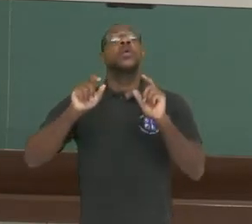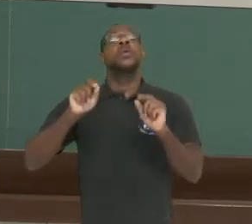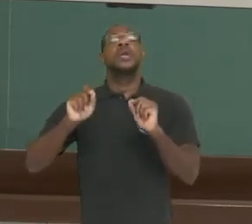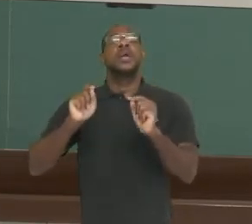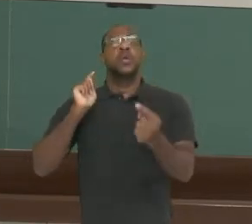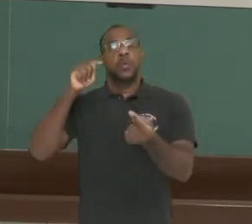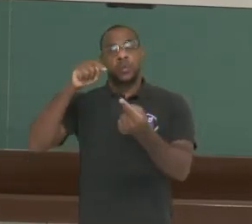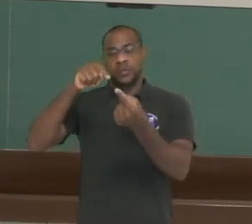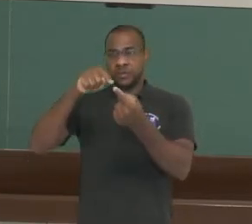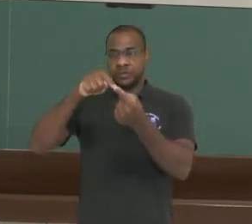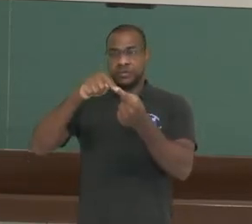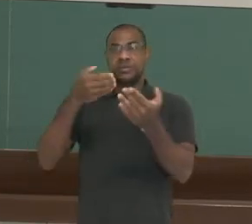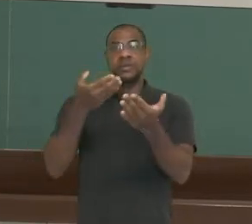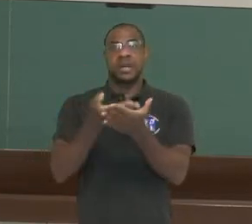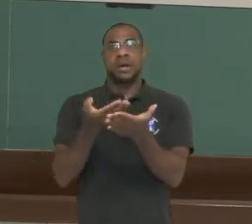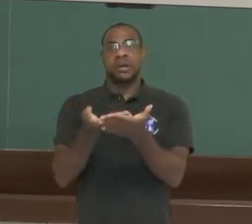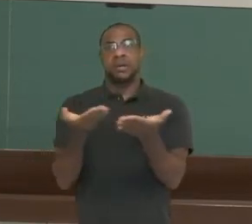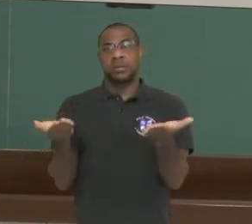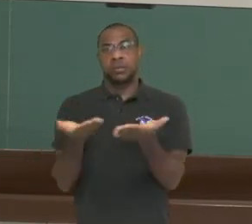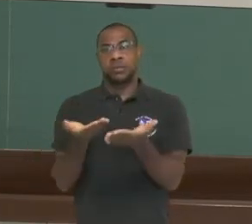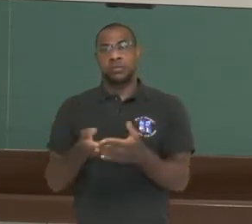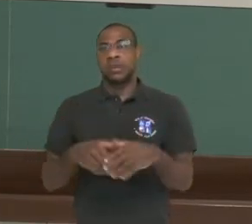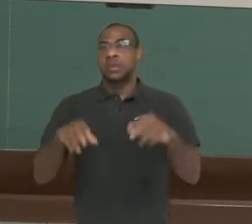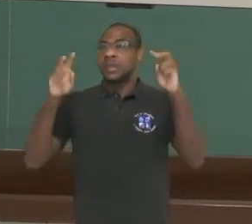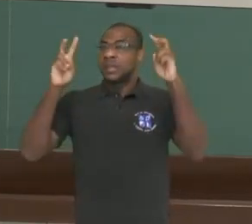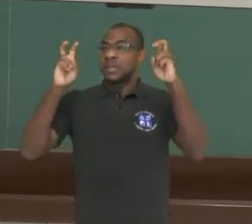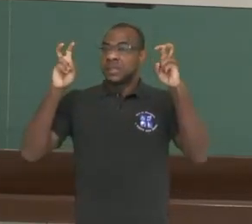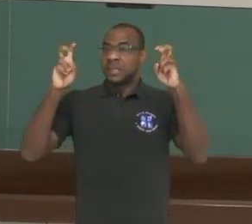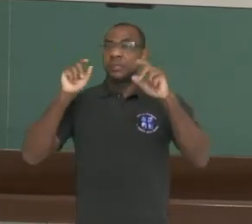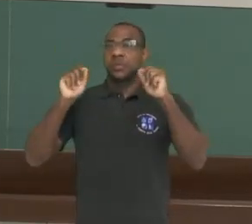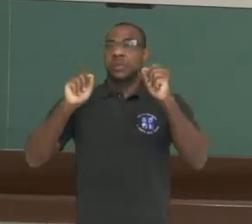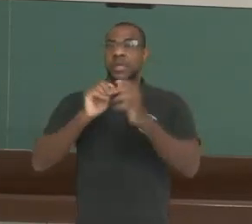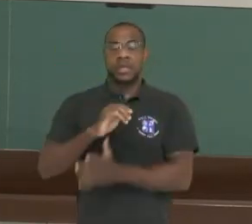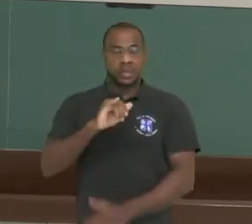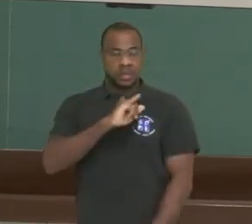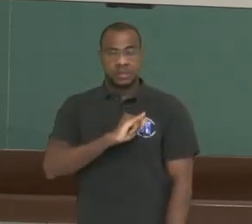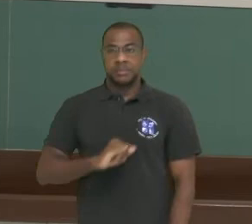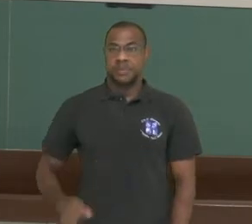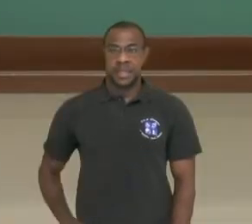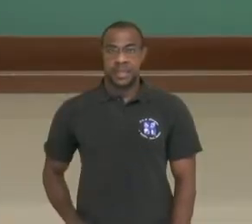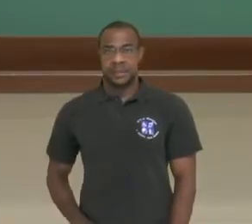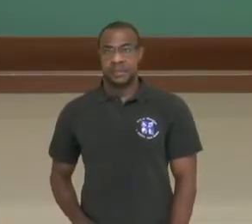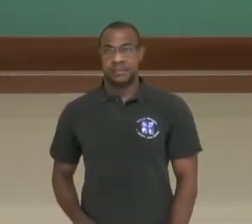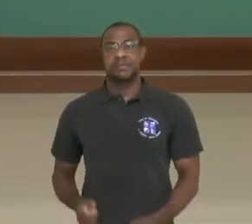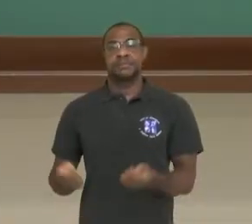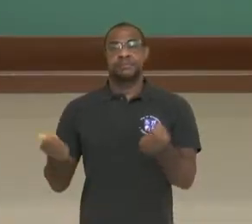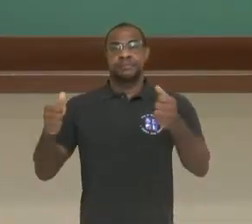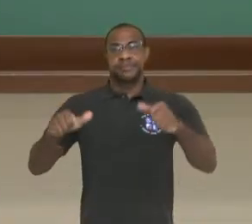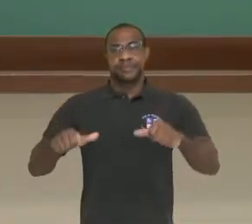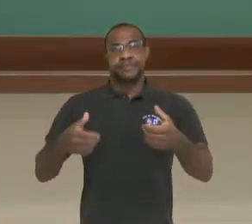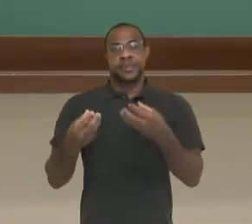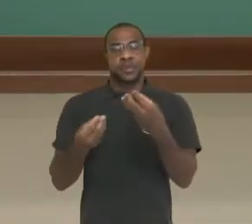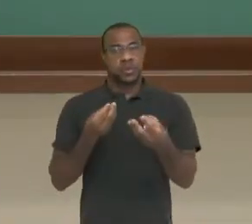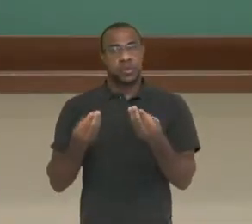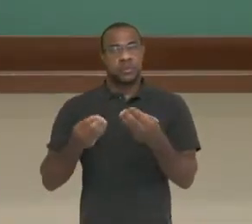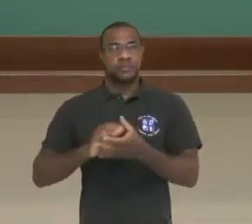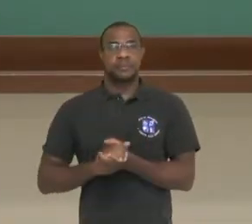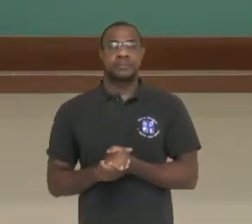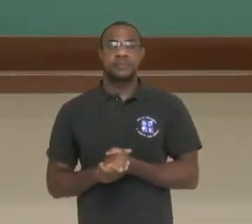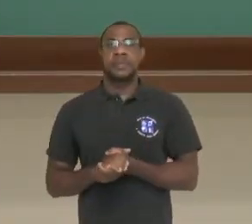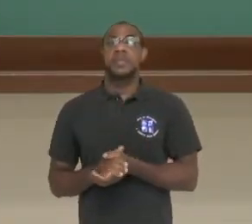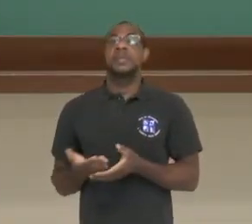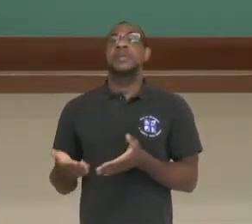tema Desagregação do Império. Chegou o grande momento! Como assim, professor? Meus amigos, tudo que sobe